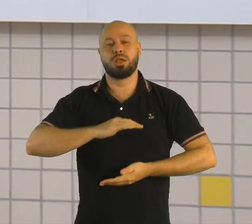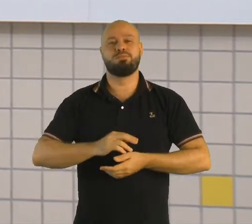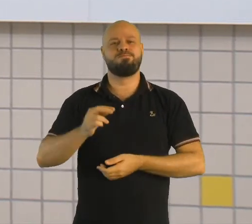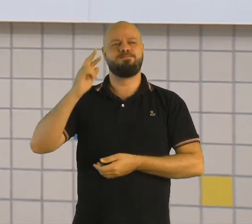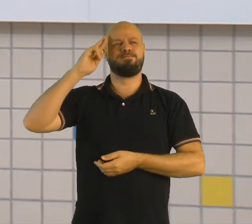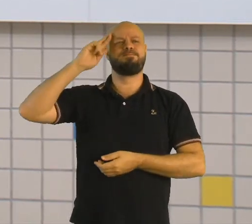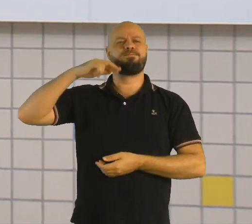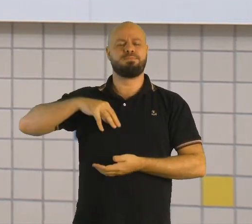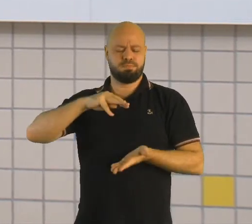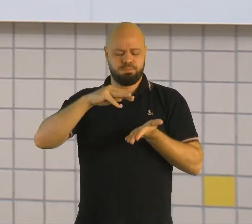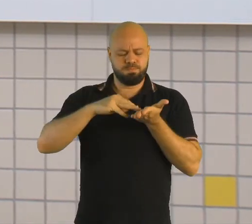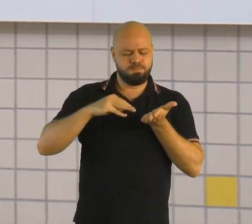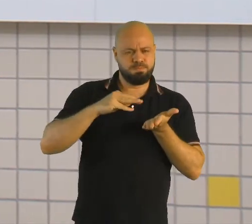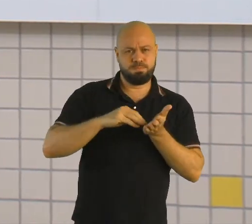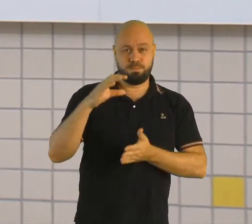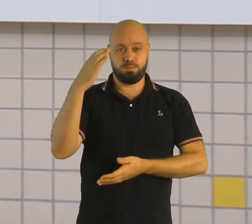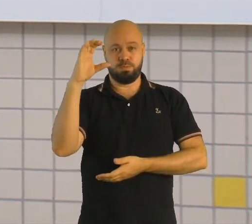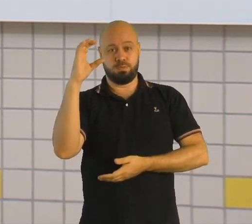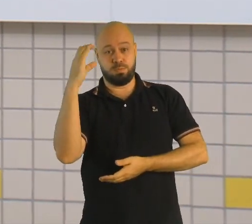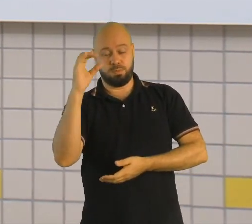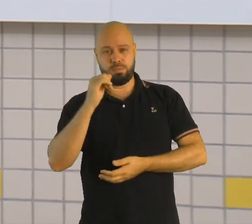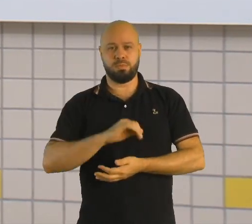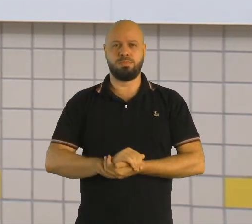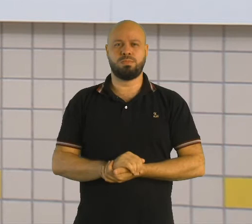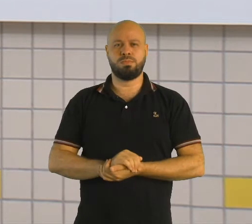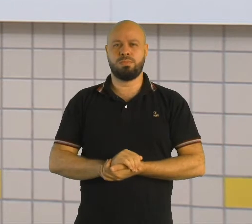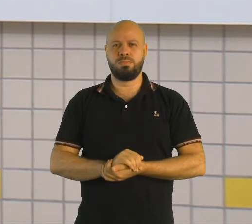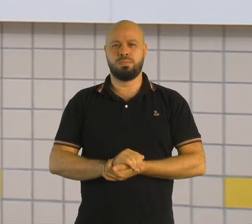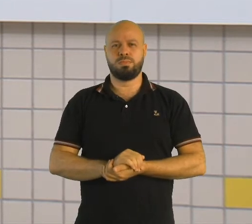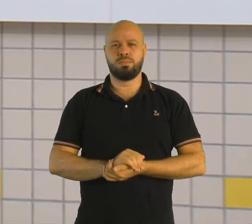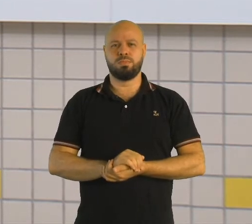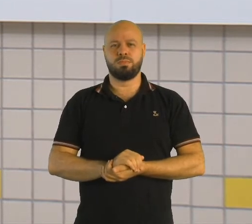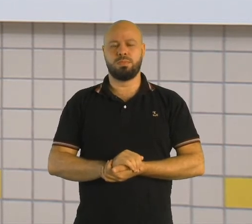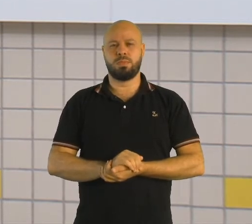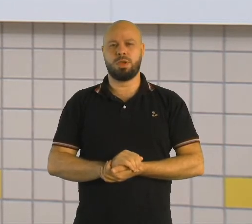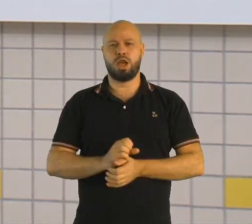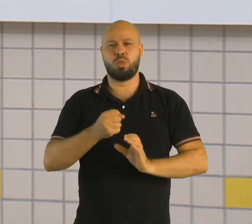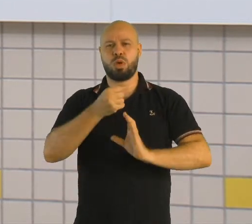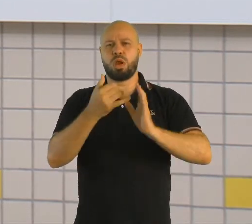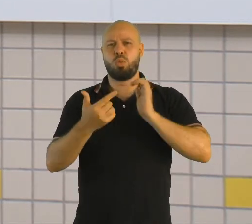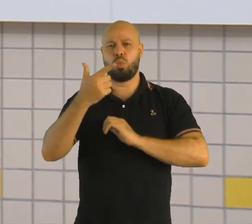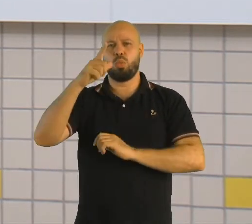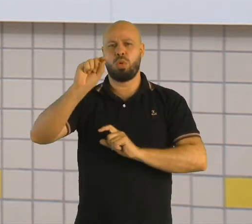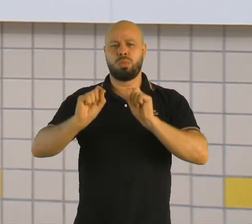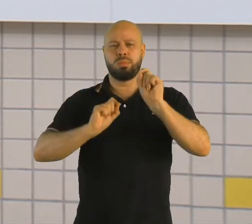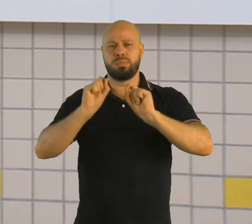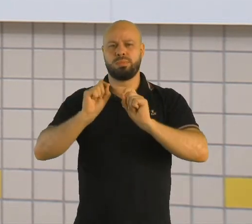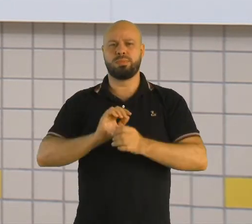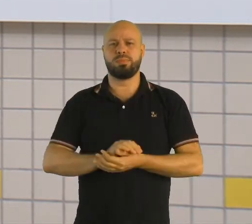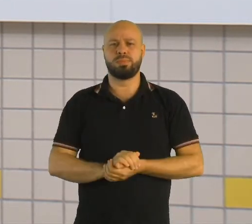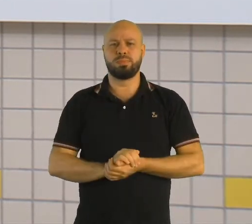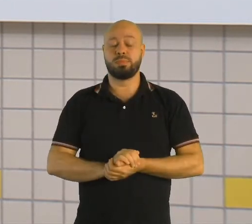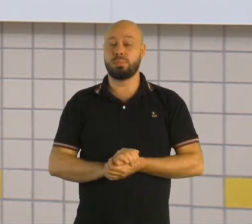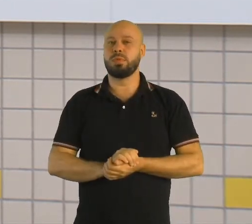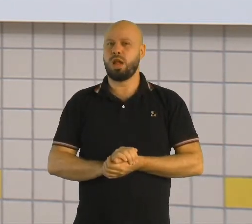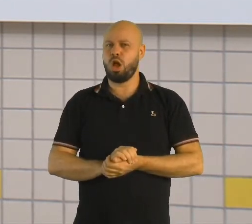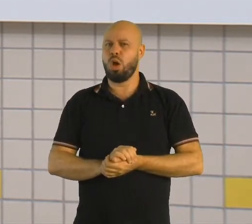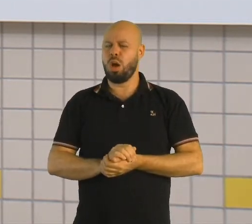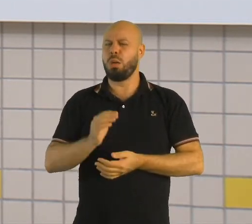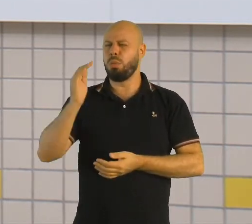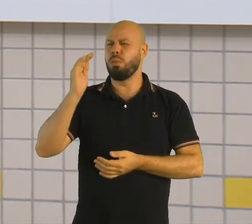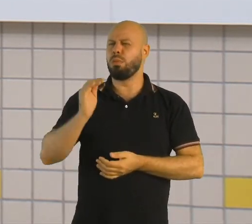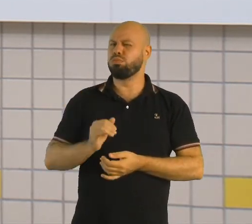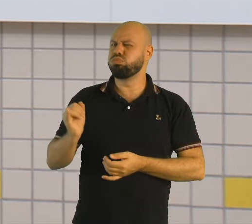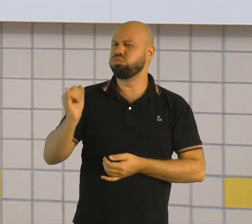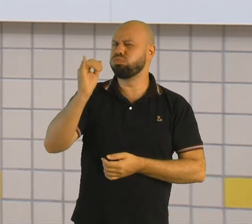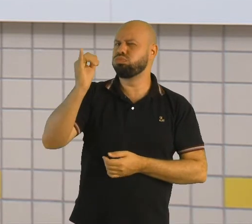valoriza o método, valoriza a ciência. Outra característica que nós devemos destacar, tá, não menos importante também,